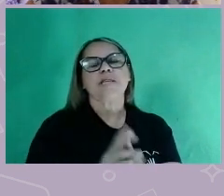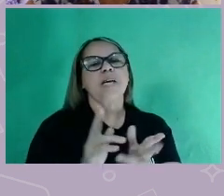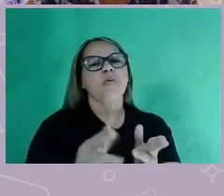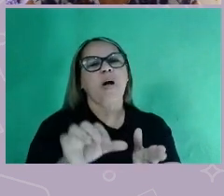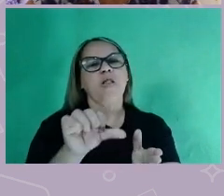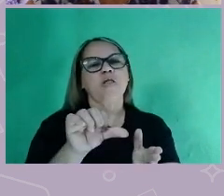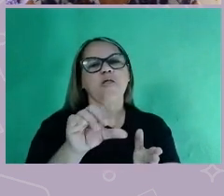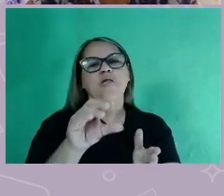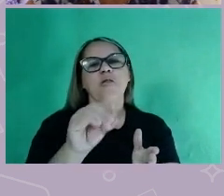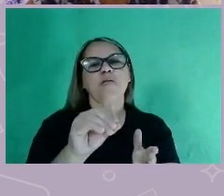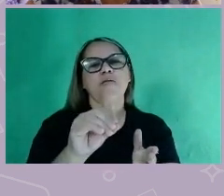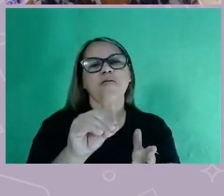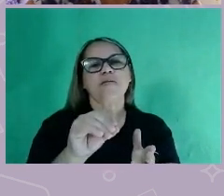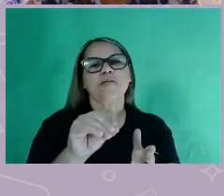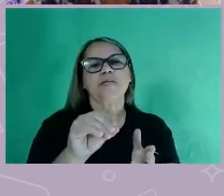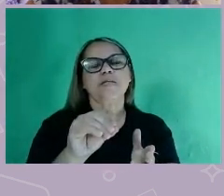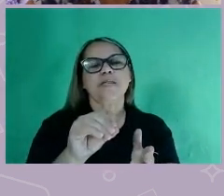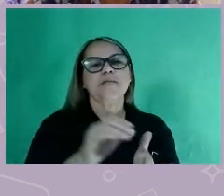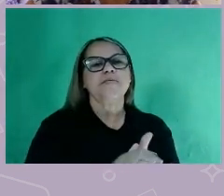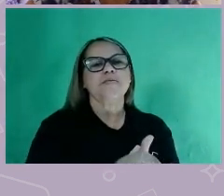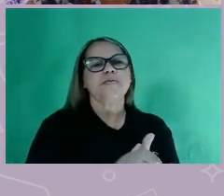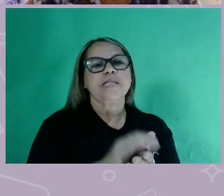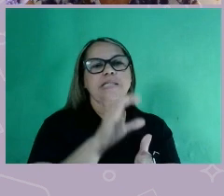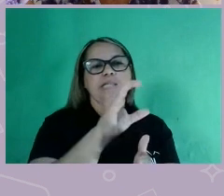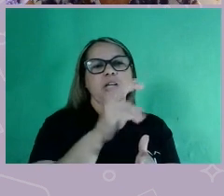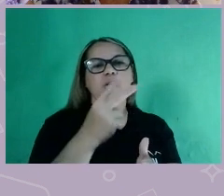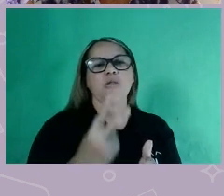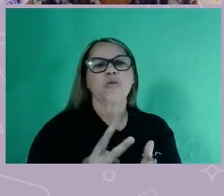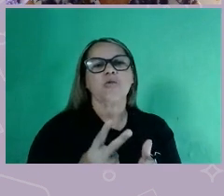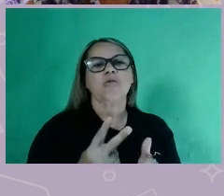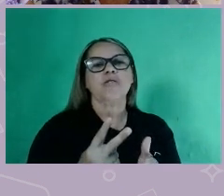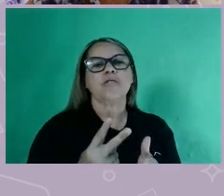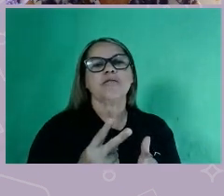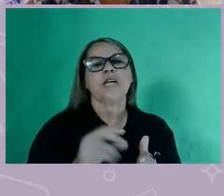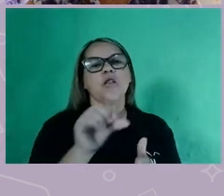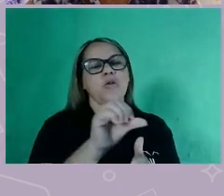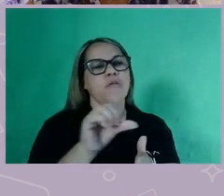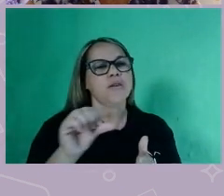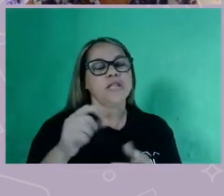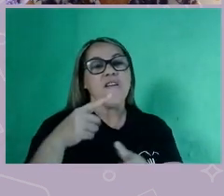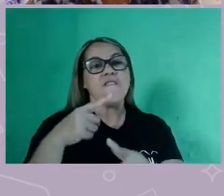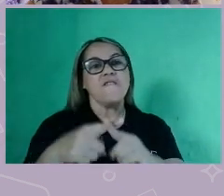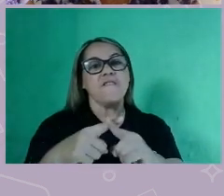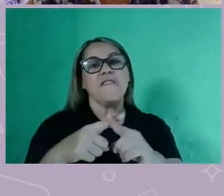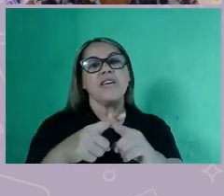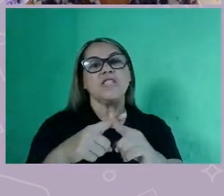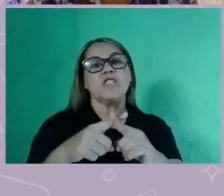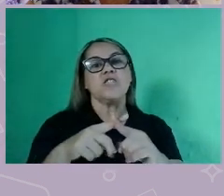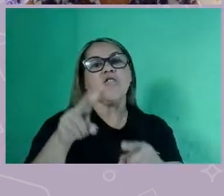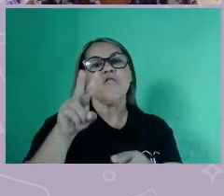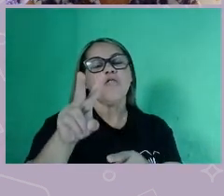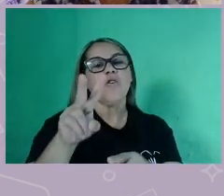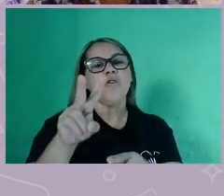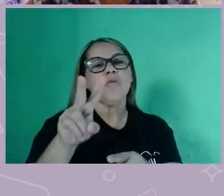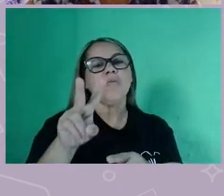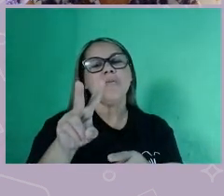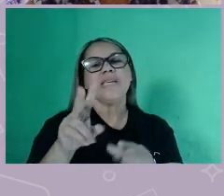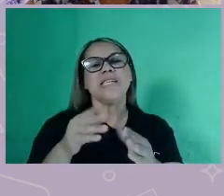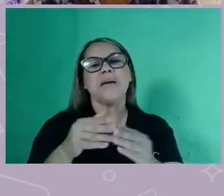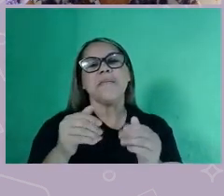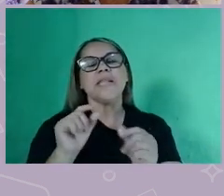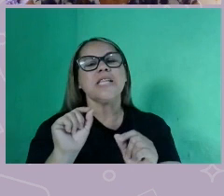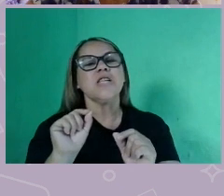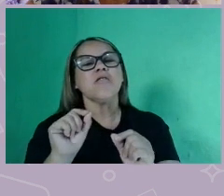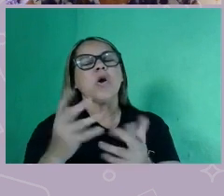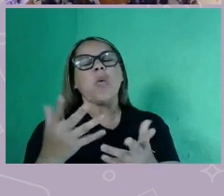ser igual a concentração 2 que eu tenho aqui 99% vezes o volume que ele está perguntando quanto é o volume